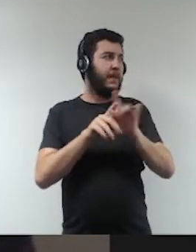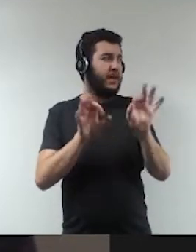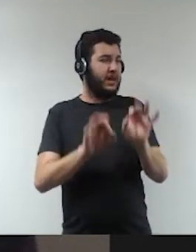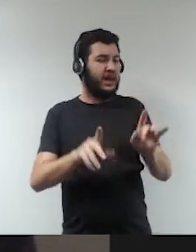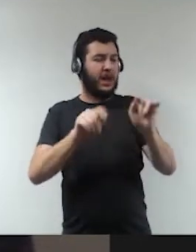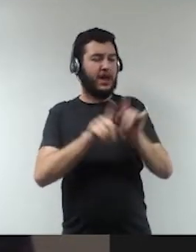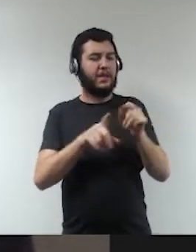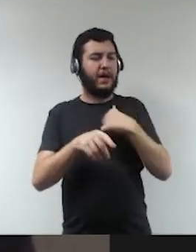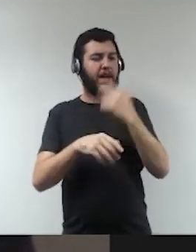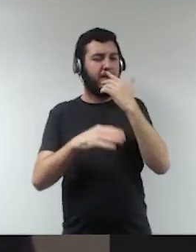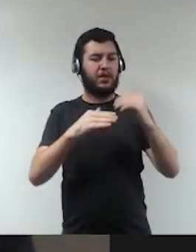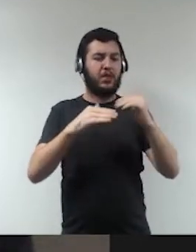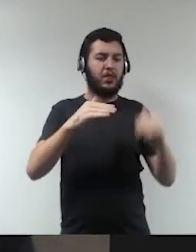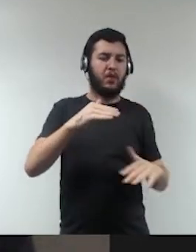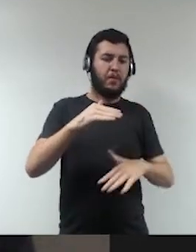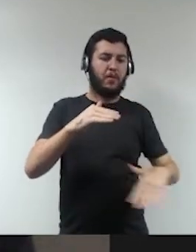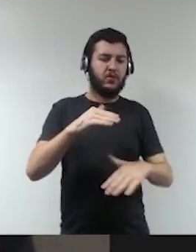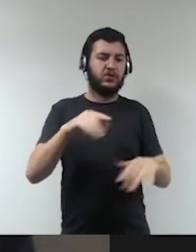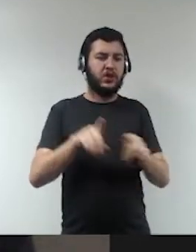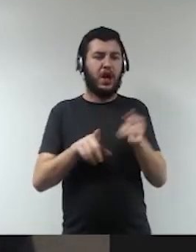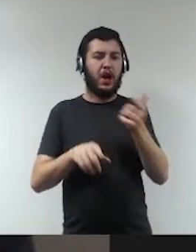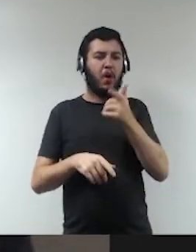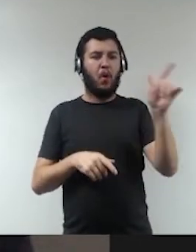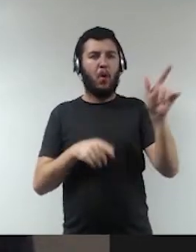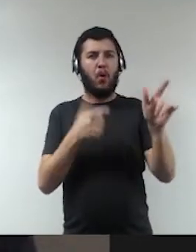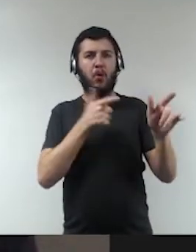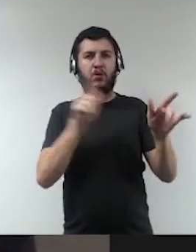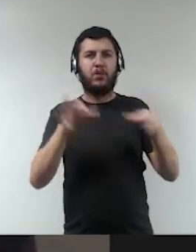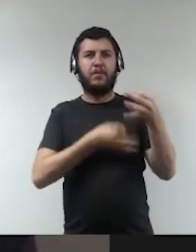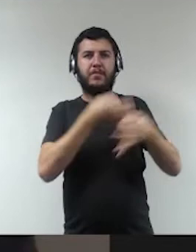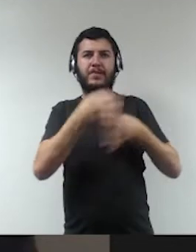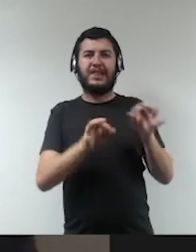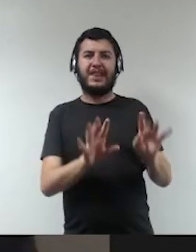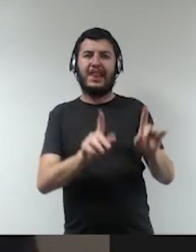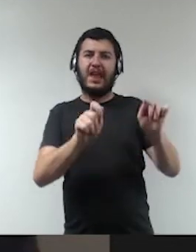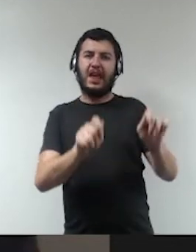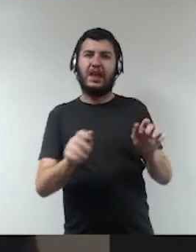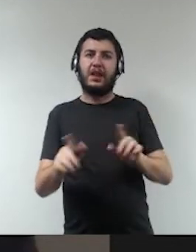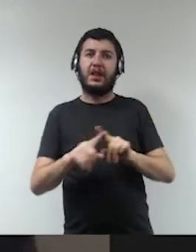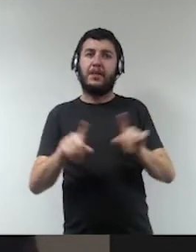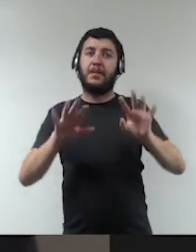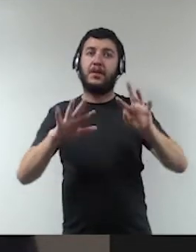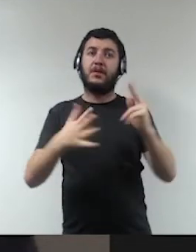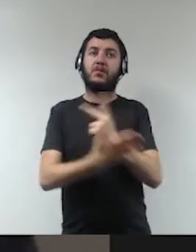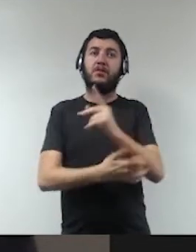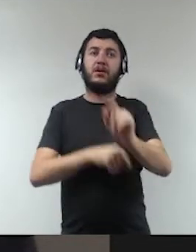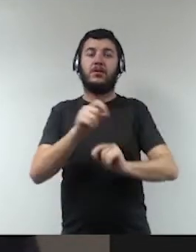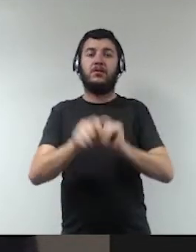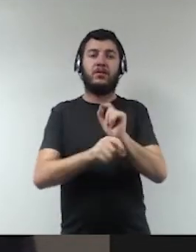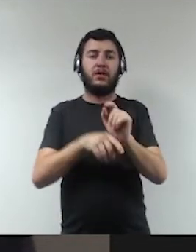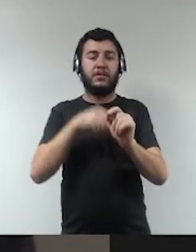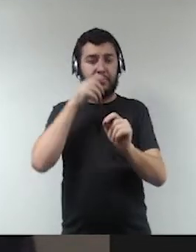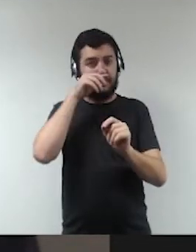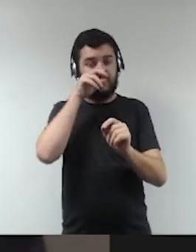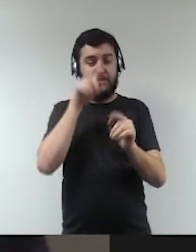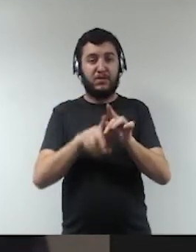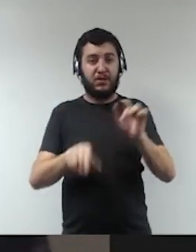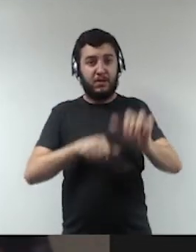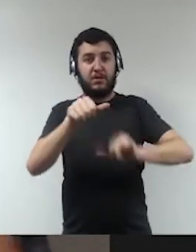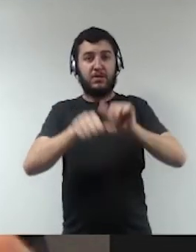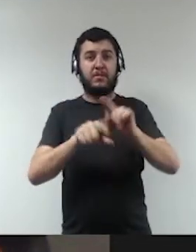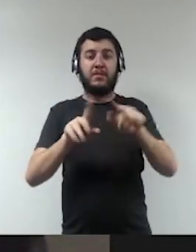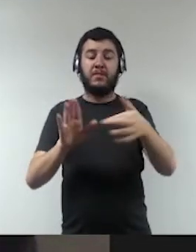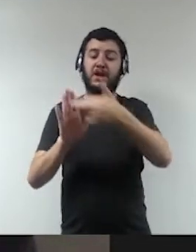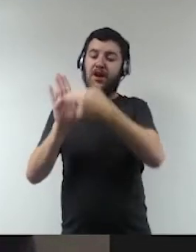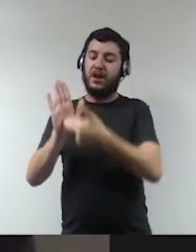subordinem a considerações outras sobre seus efeitos, a ponto de serem alteradas em substância. A norma